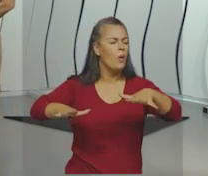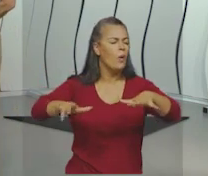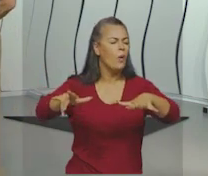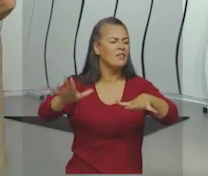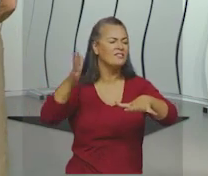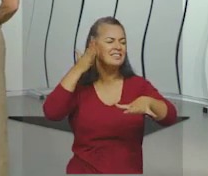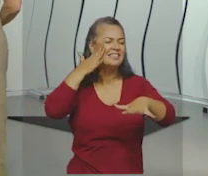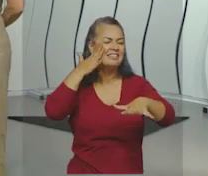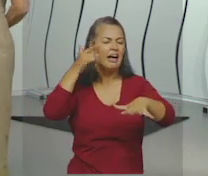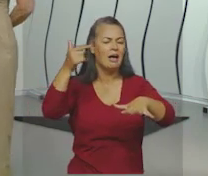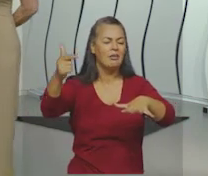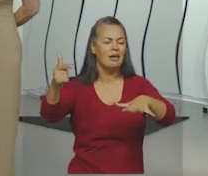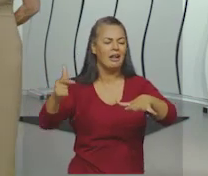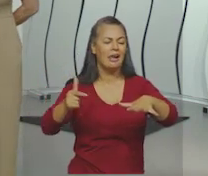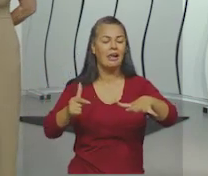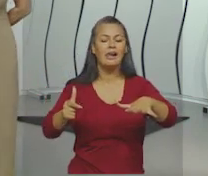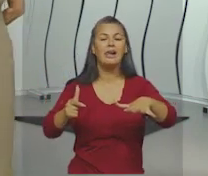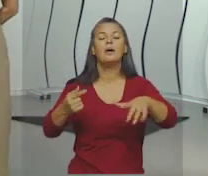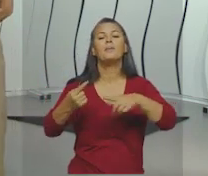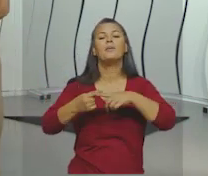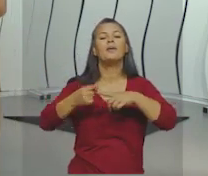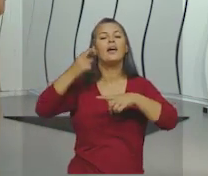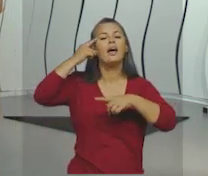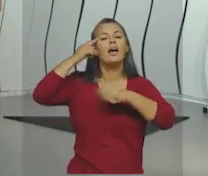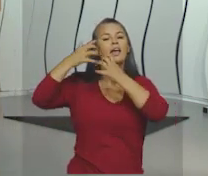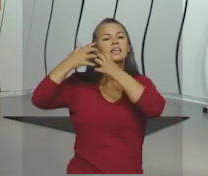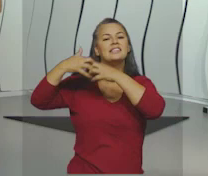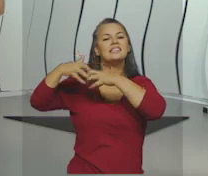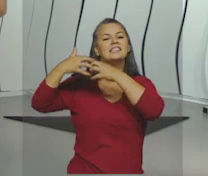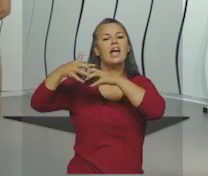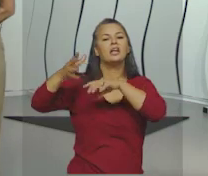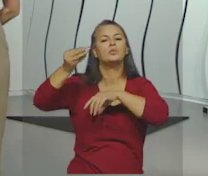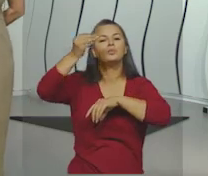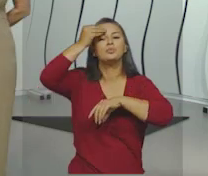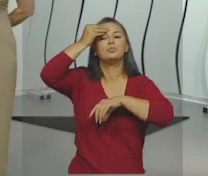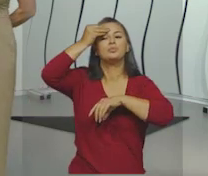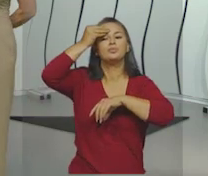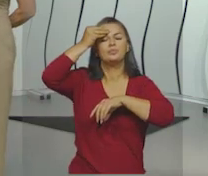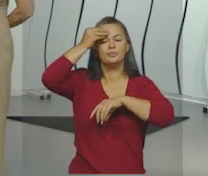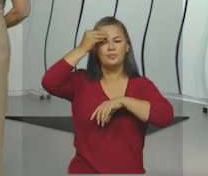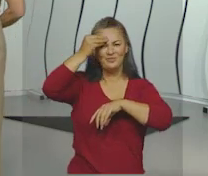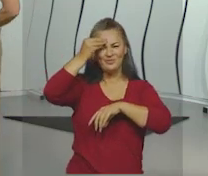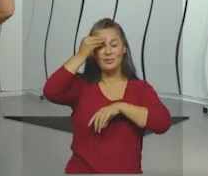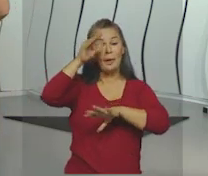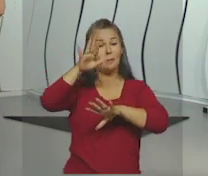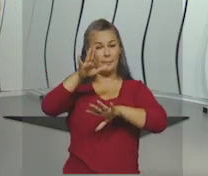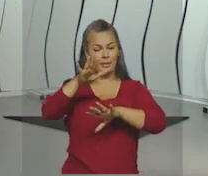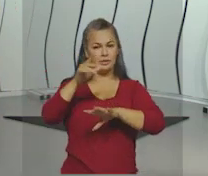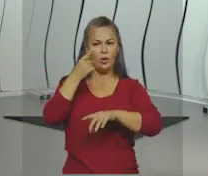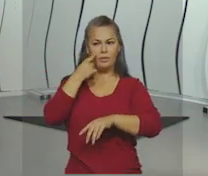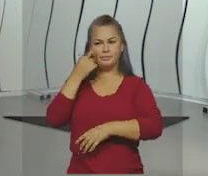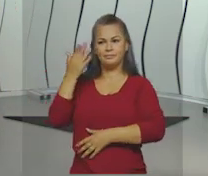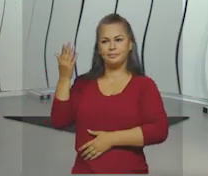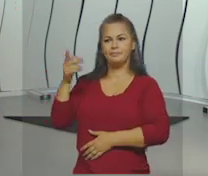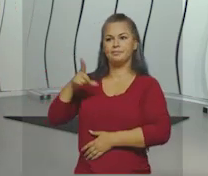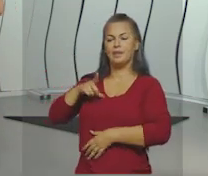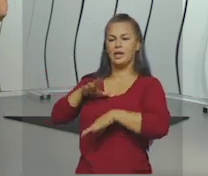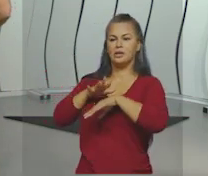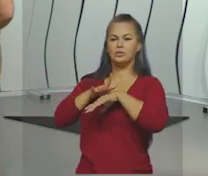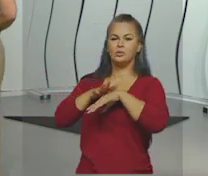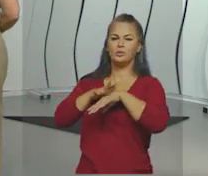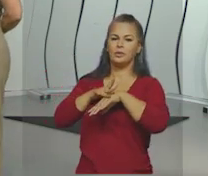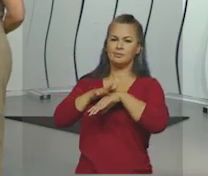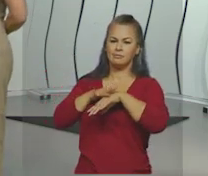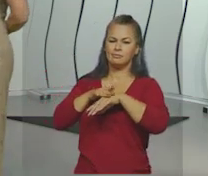incrível. Mas nós temos também algumas doenças visuais, tá? Exemplo,